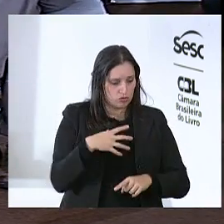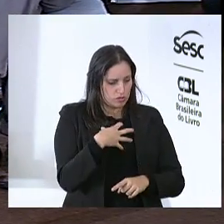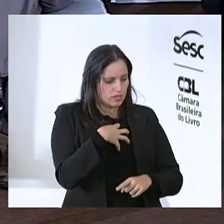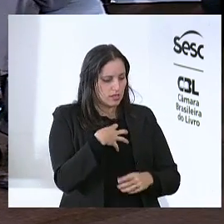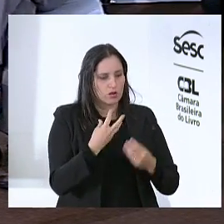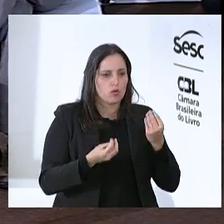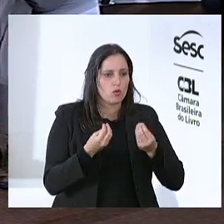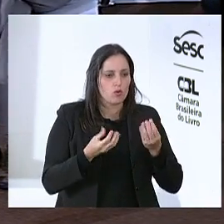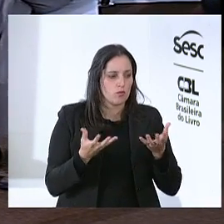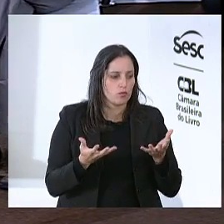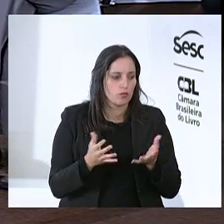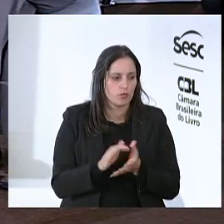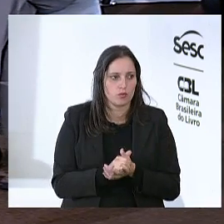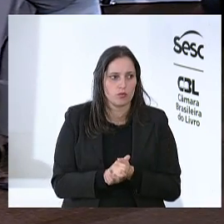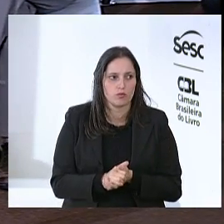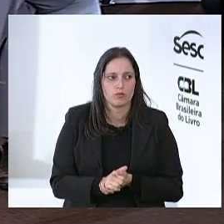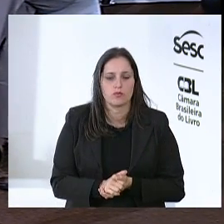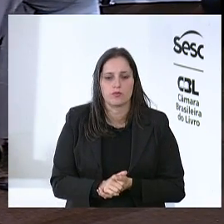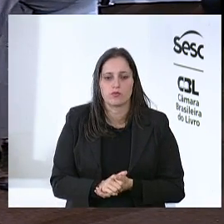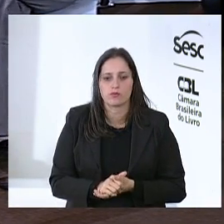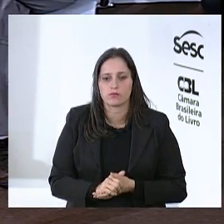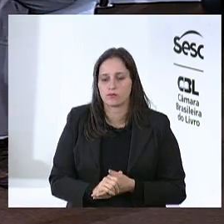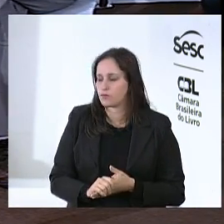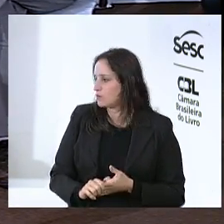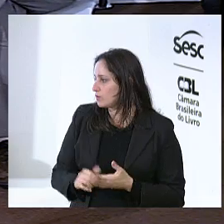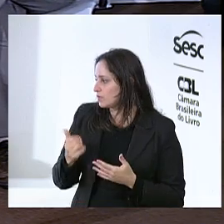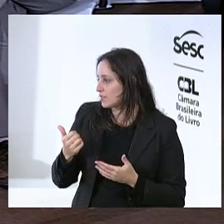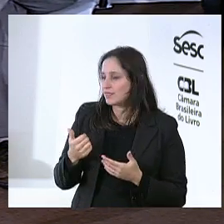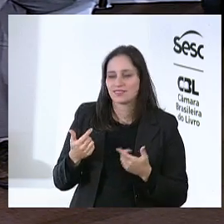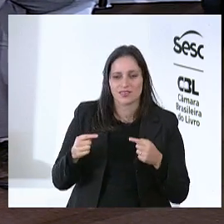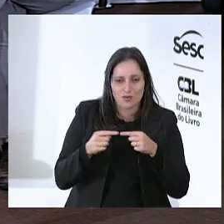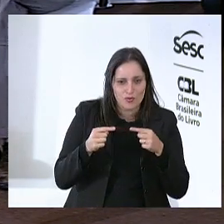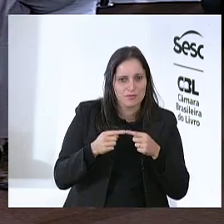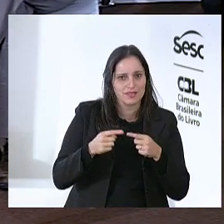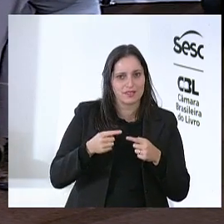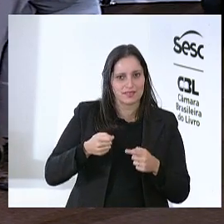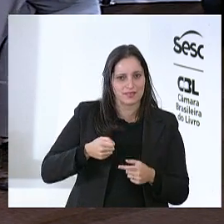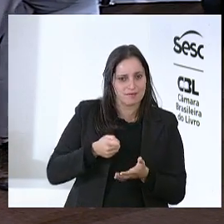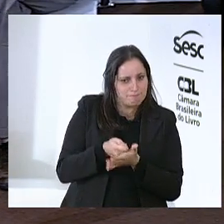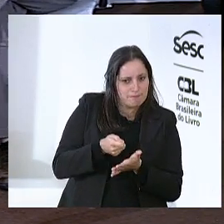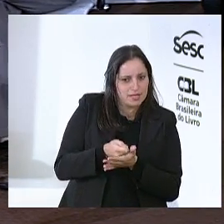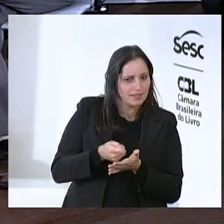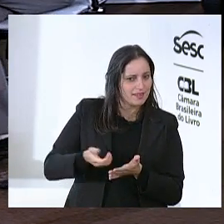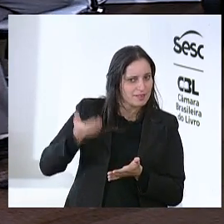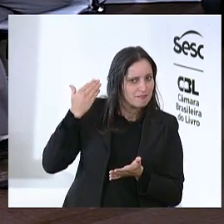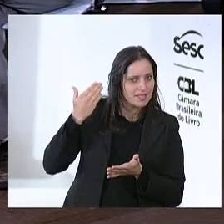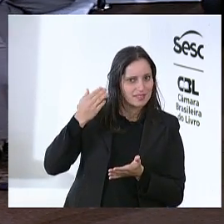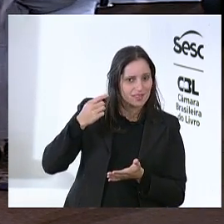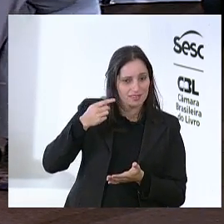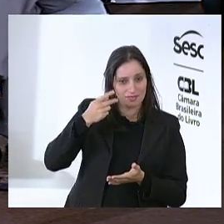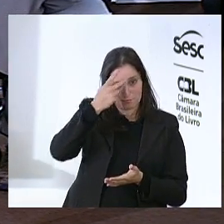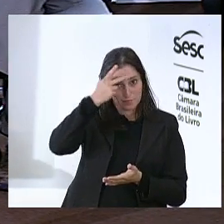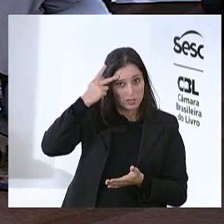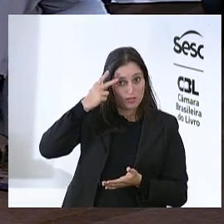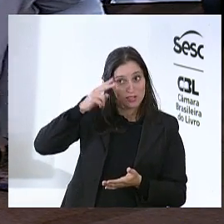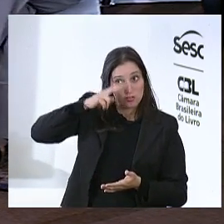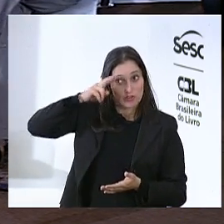Bom, é um pouco da batalha da memória que eu falei, que está em curso. Tem um caso ótimo em Salvador, né,